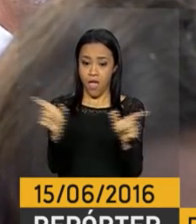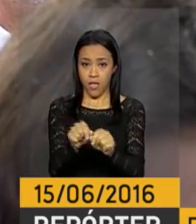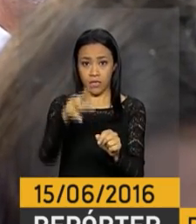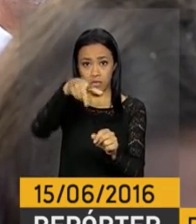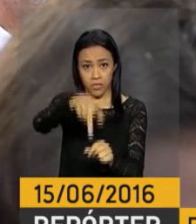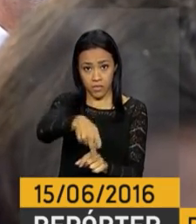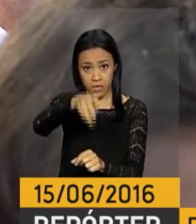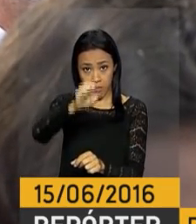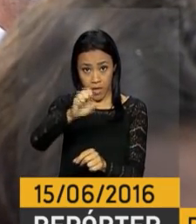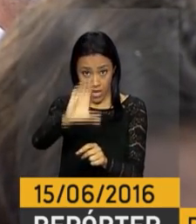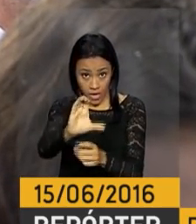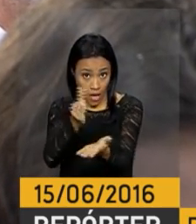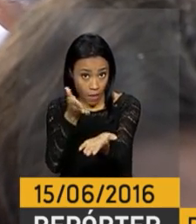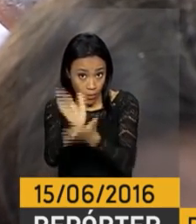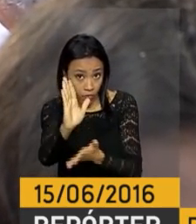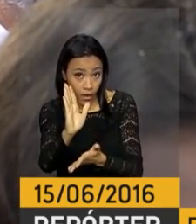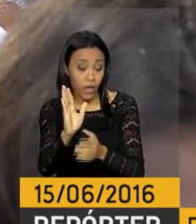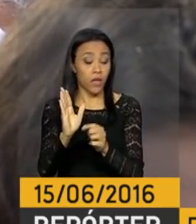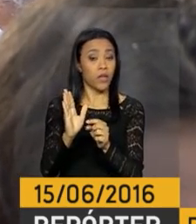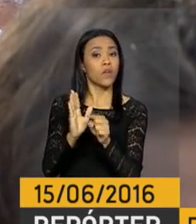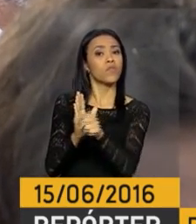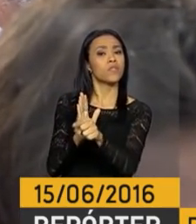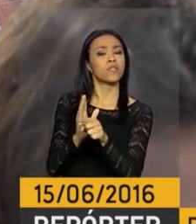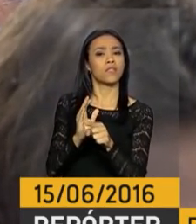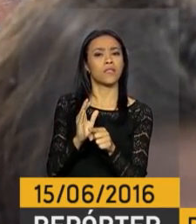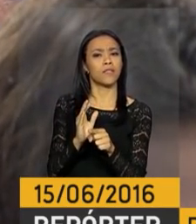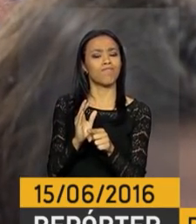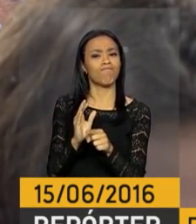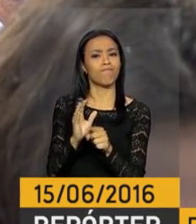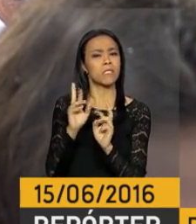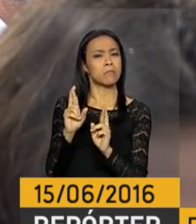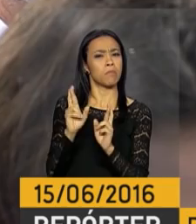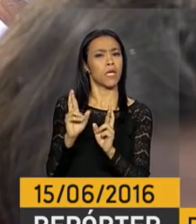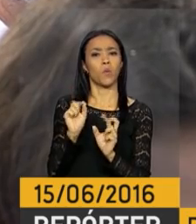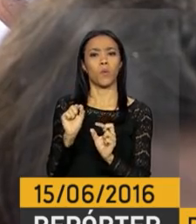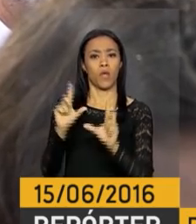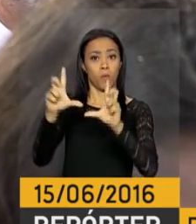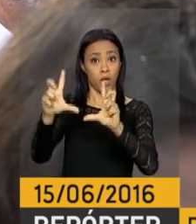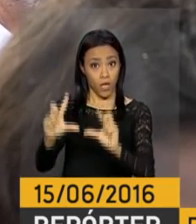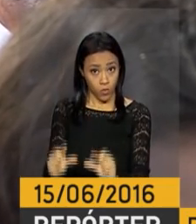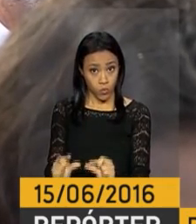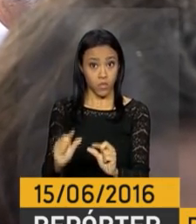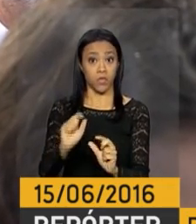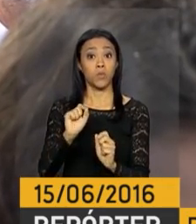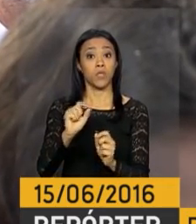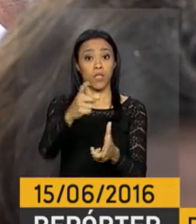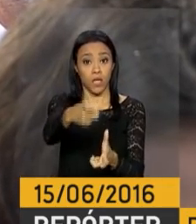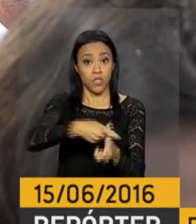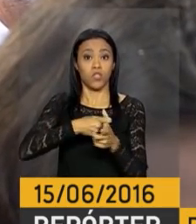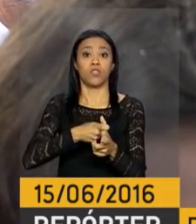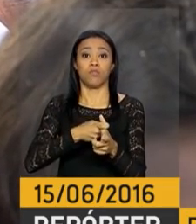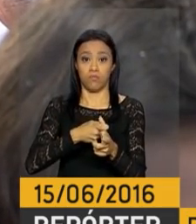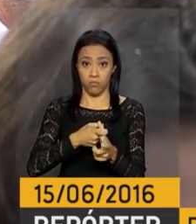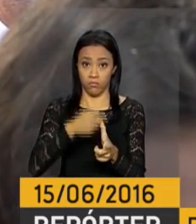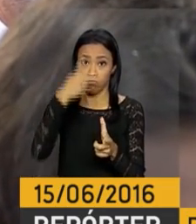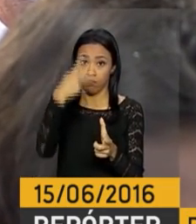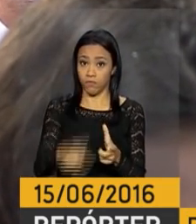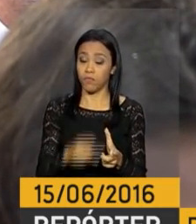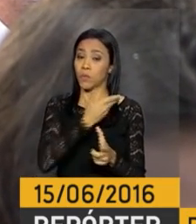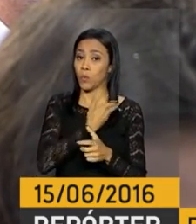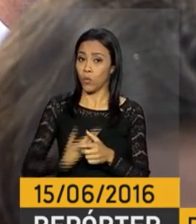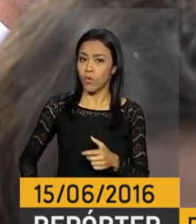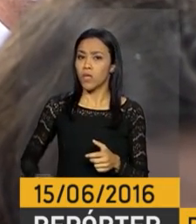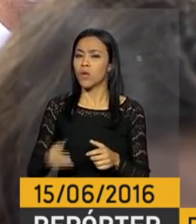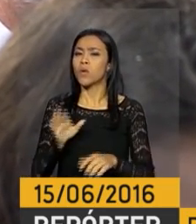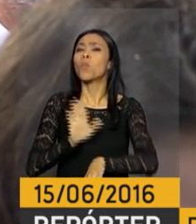quando o senhor espera realmente ah que vamos ter uma redução ah da dívida pública bruta brasileira. Em quanto tempo